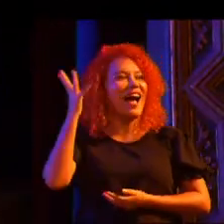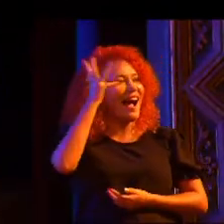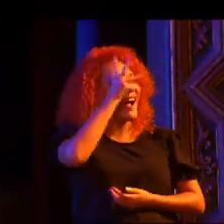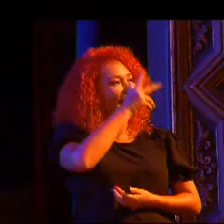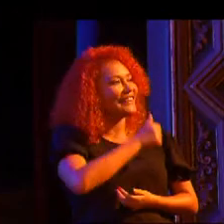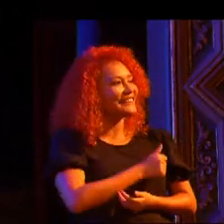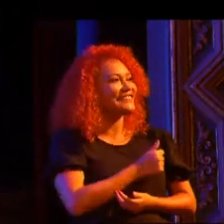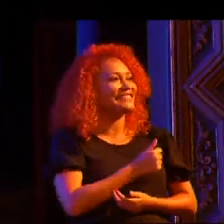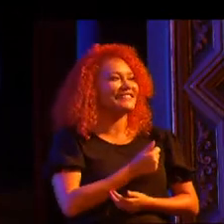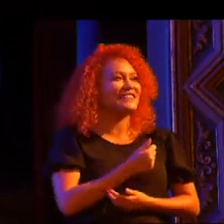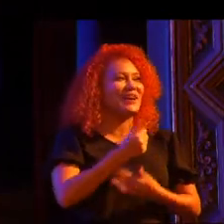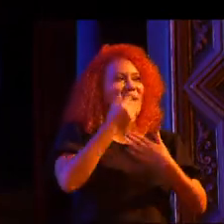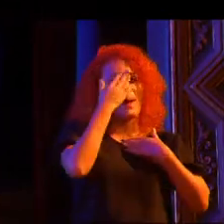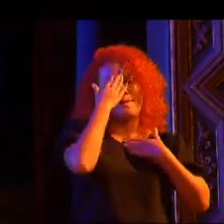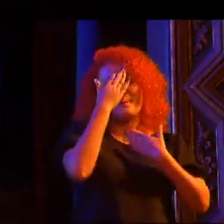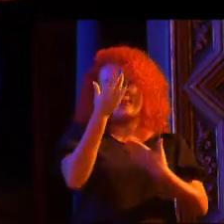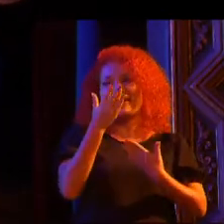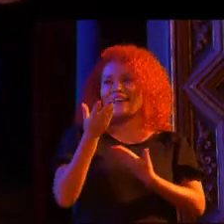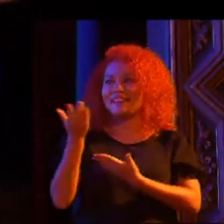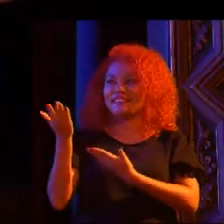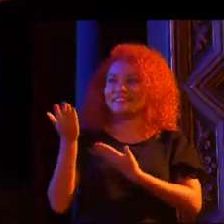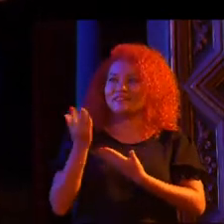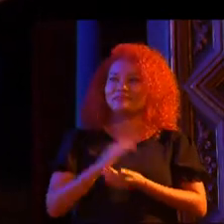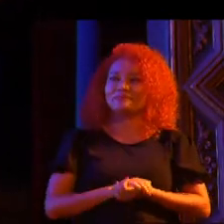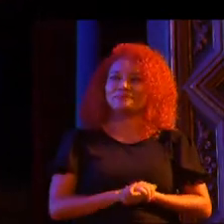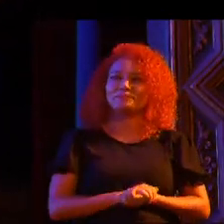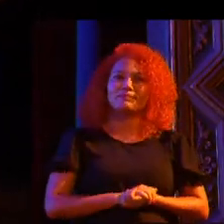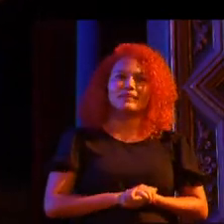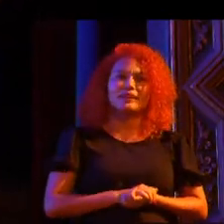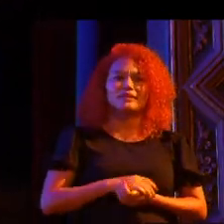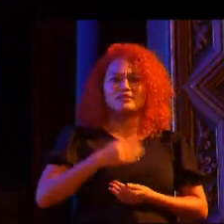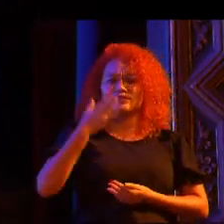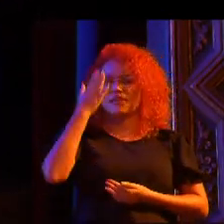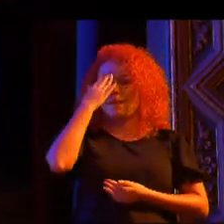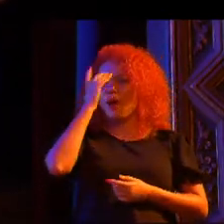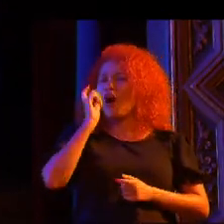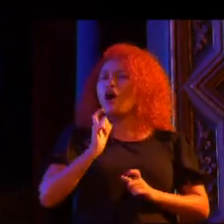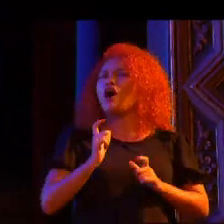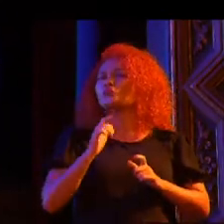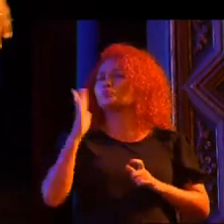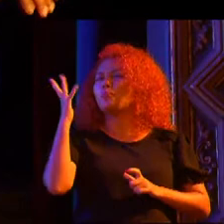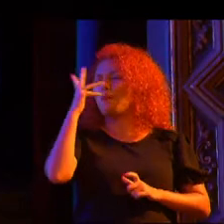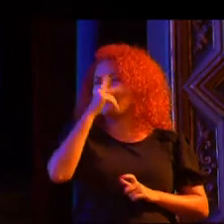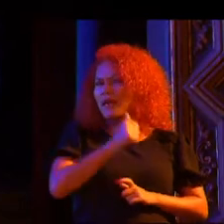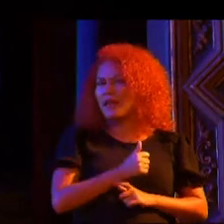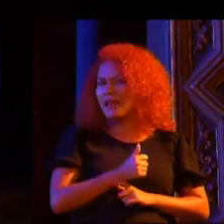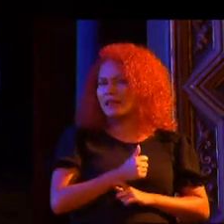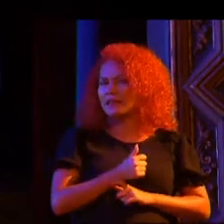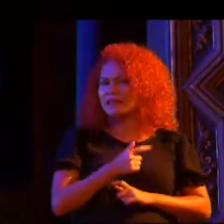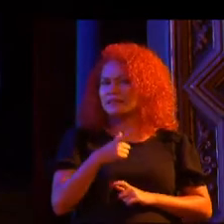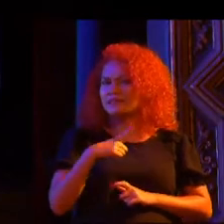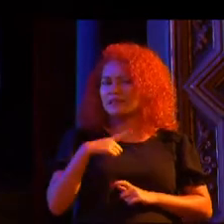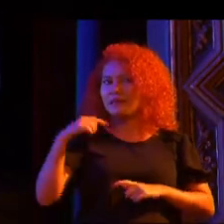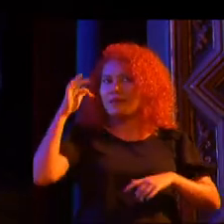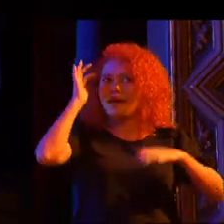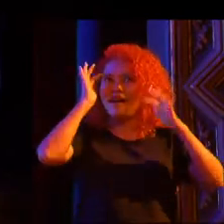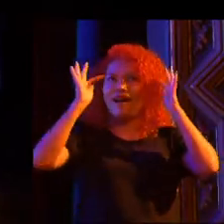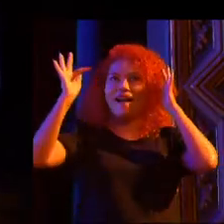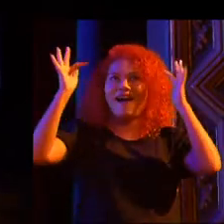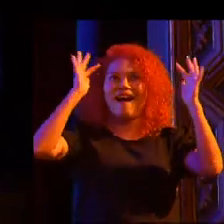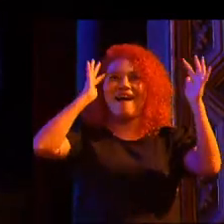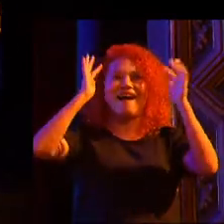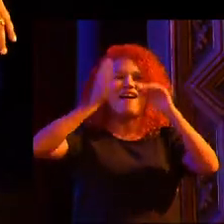Obrigado a todos os premiados mesmo. E tu sabes de onde foi que veio essa beleza toda? Da imaginação e coração